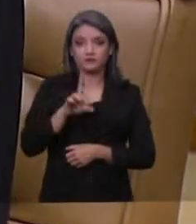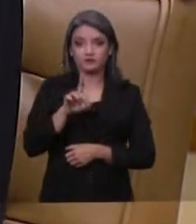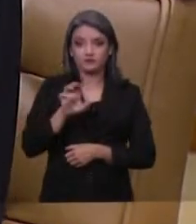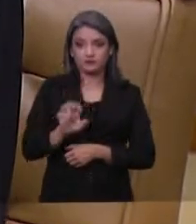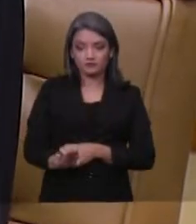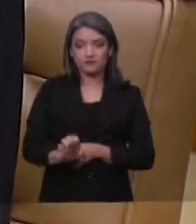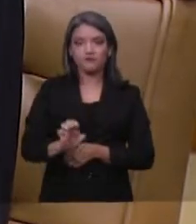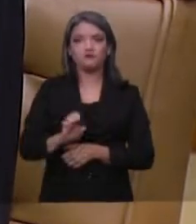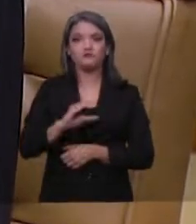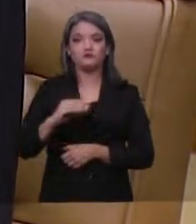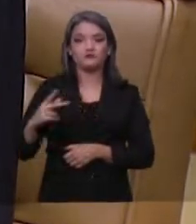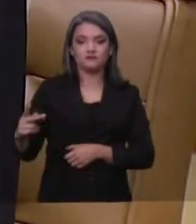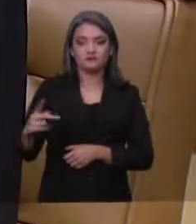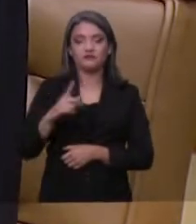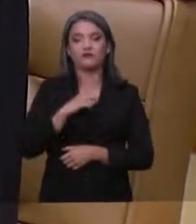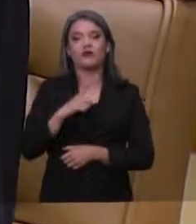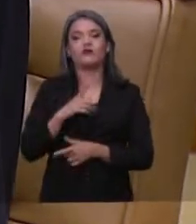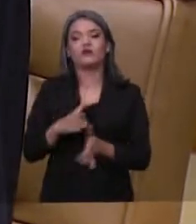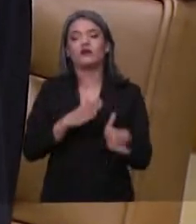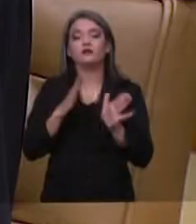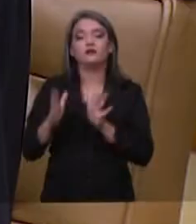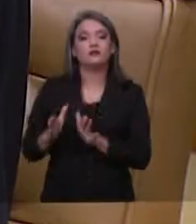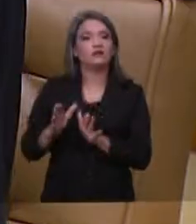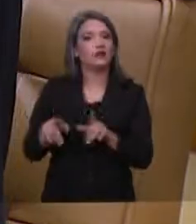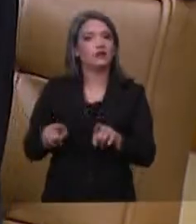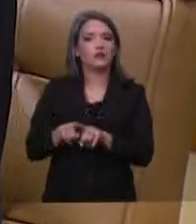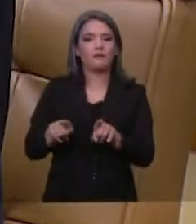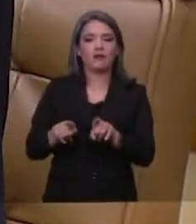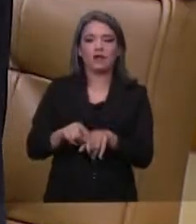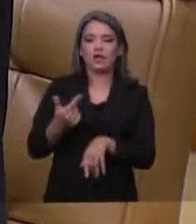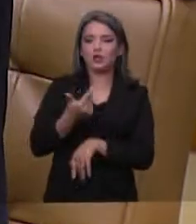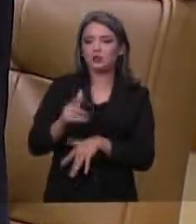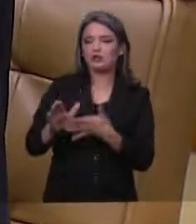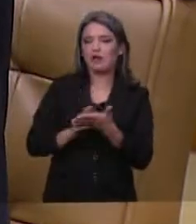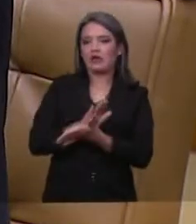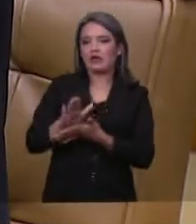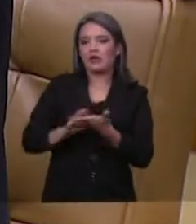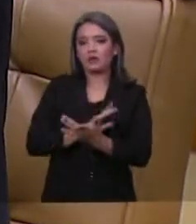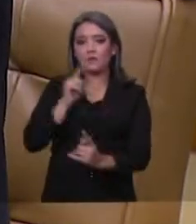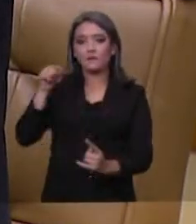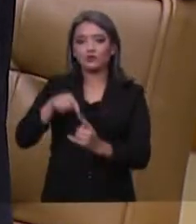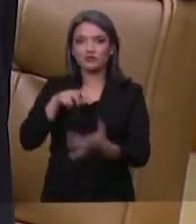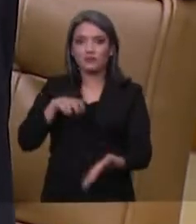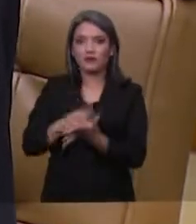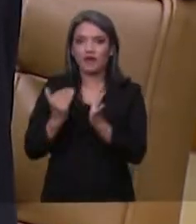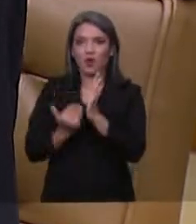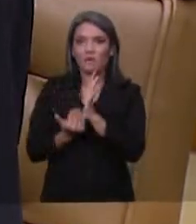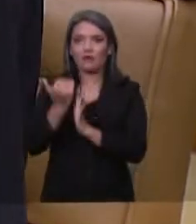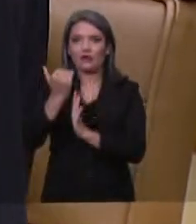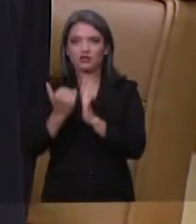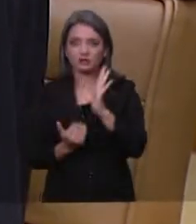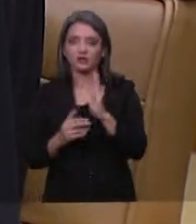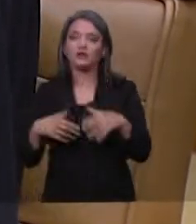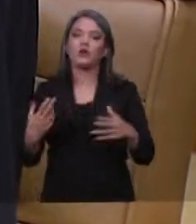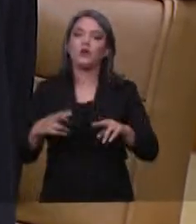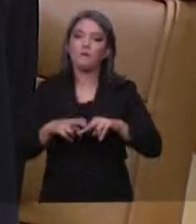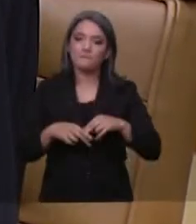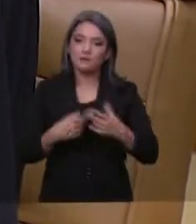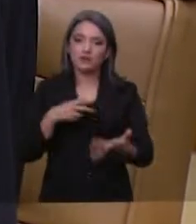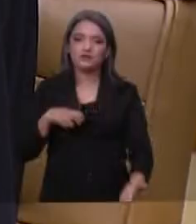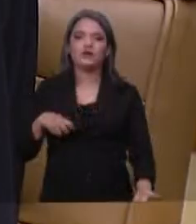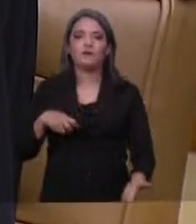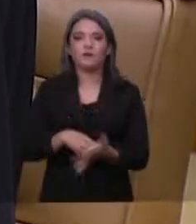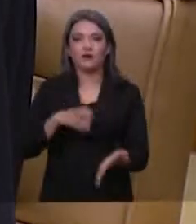Penal. Na terceira fase da aplicação da pena, não vislumbra a presença de qualquer causa de diminuição ou aumento, razão pela qual fixo a